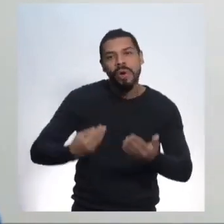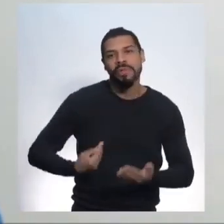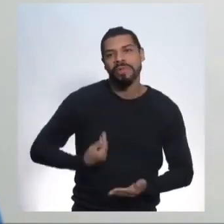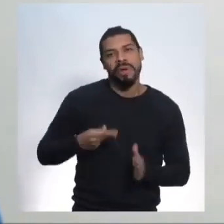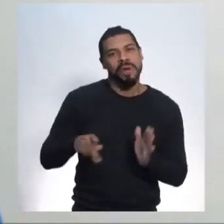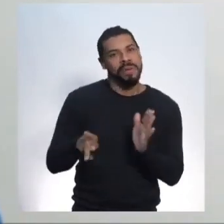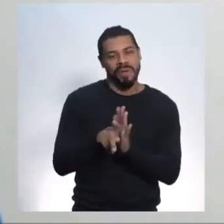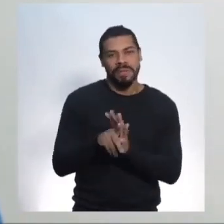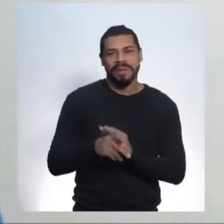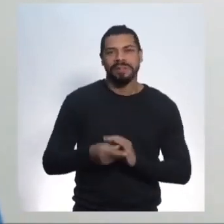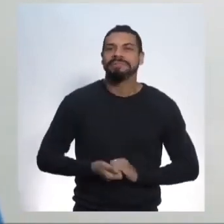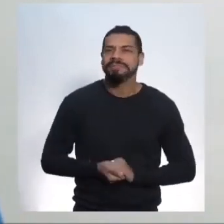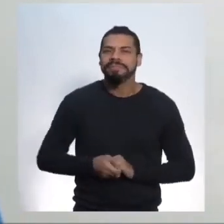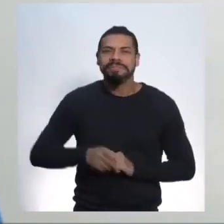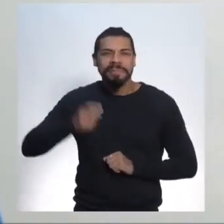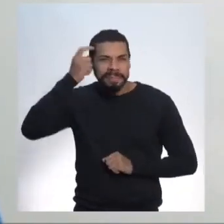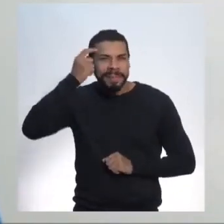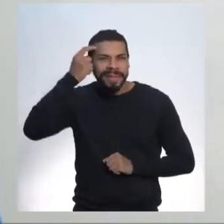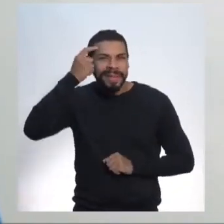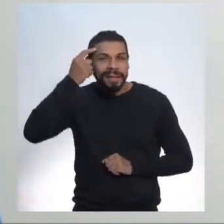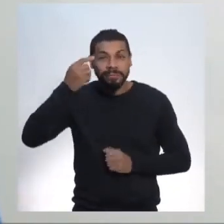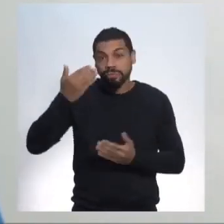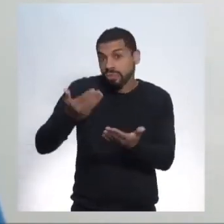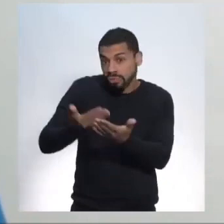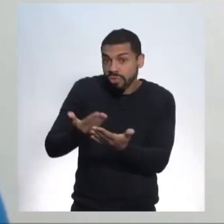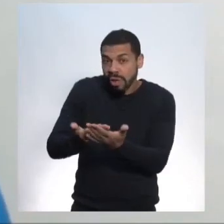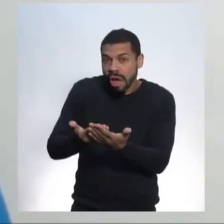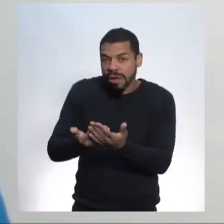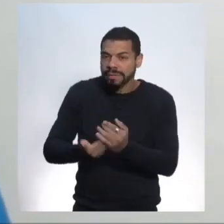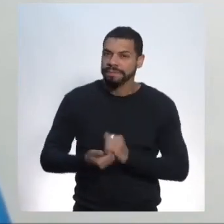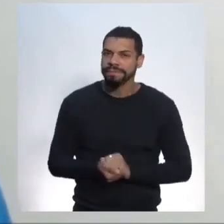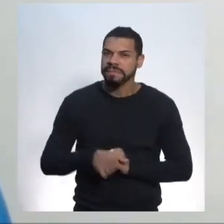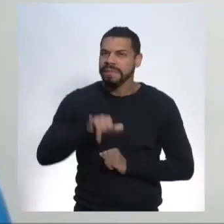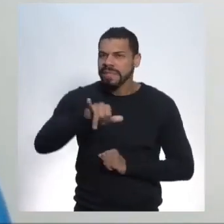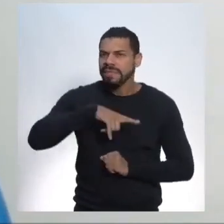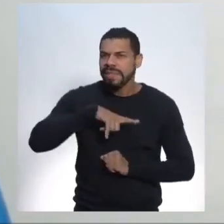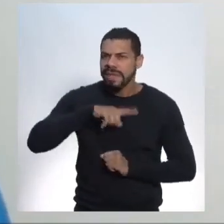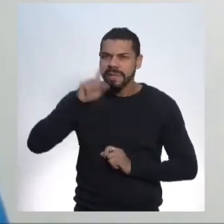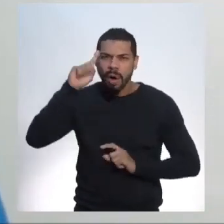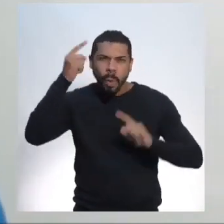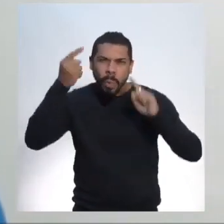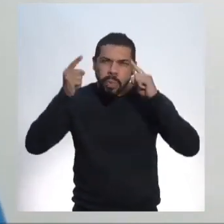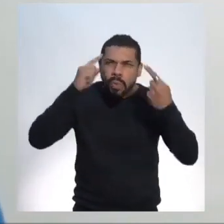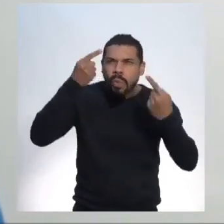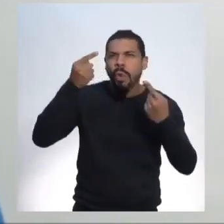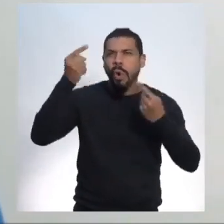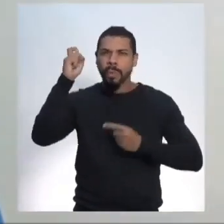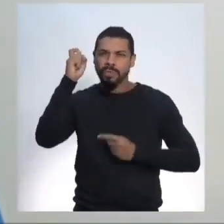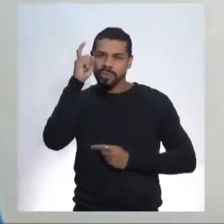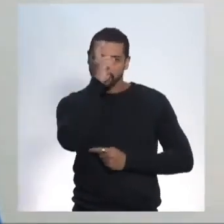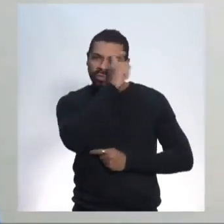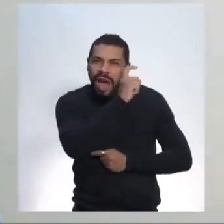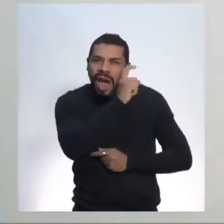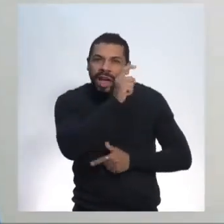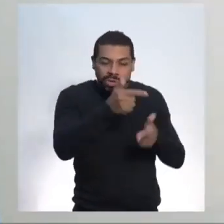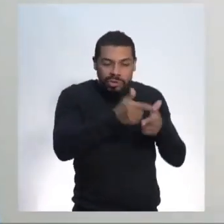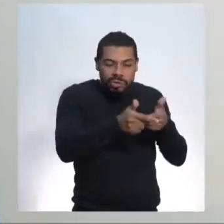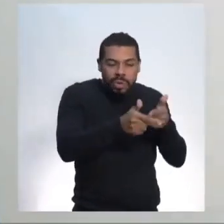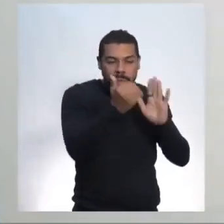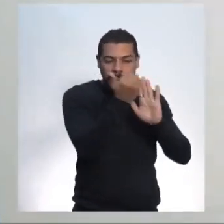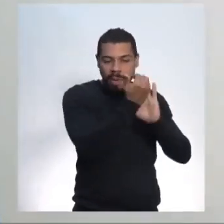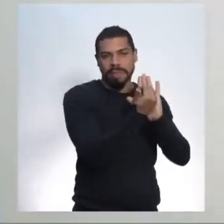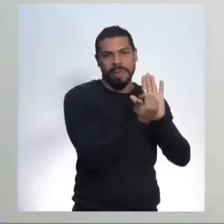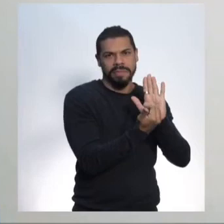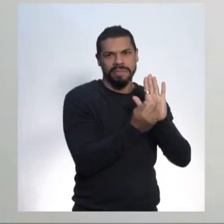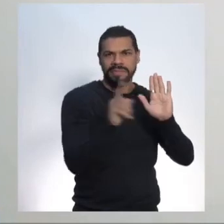passos, pensando em estudar. Se você teve alguma dificuldade na realização de algum desses passos, não